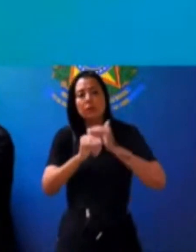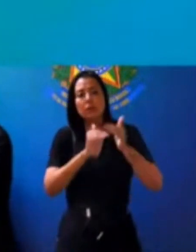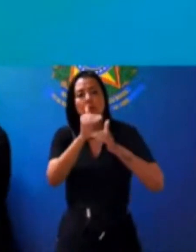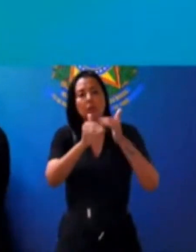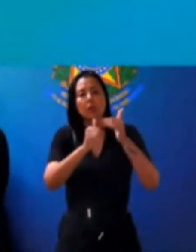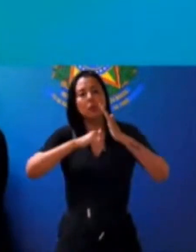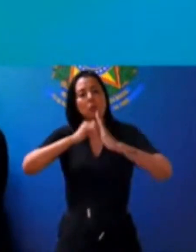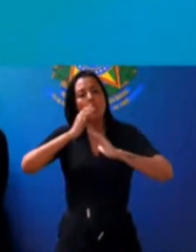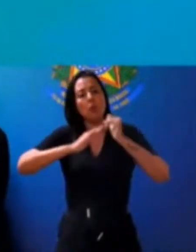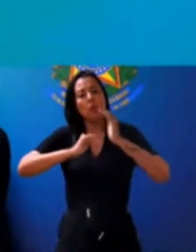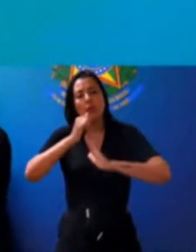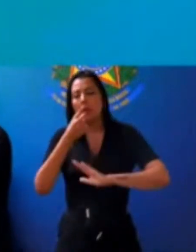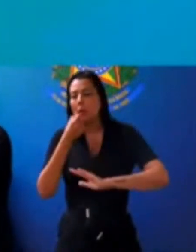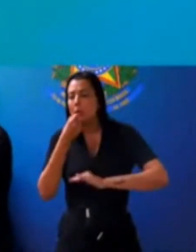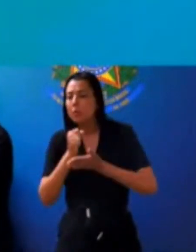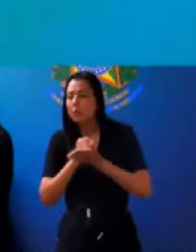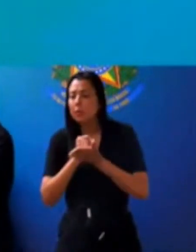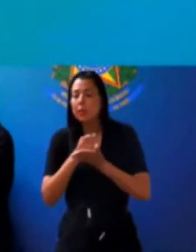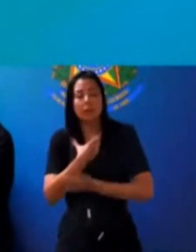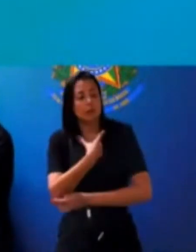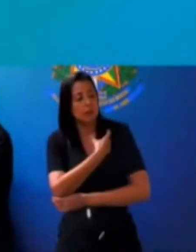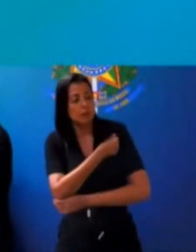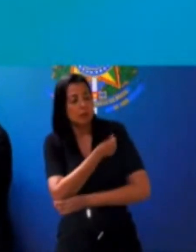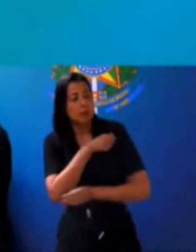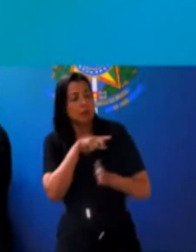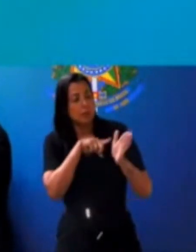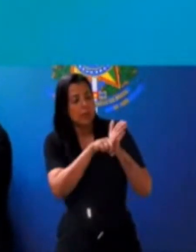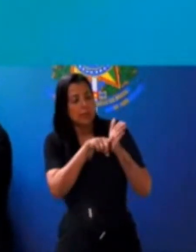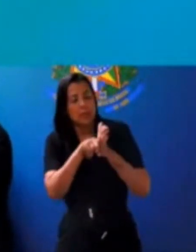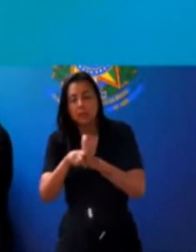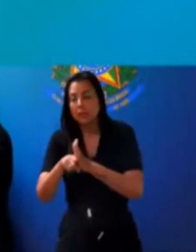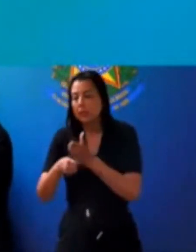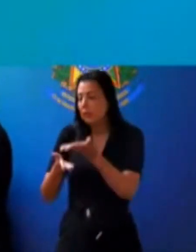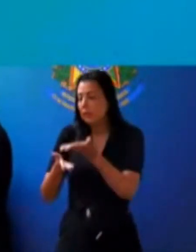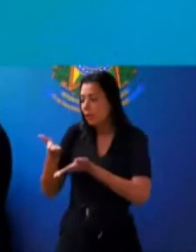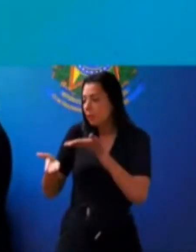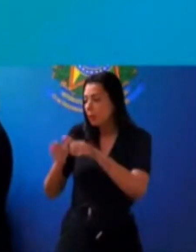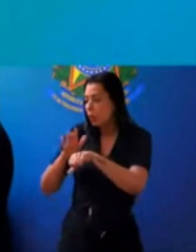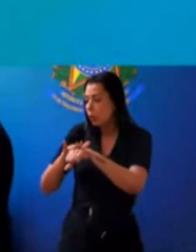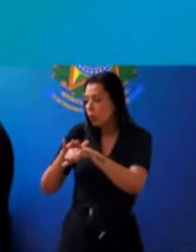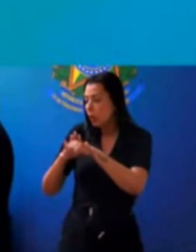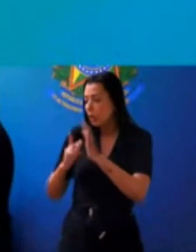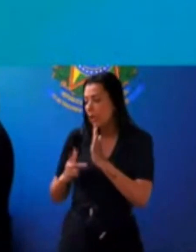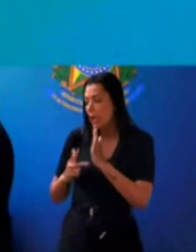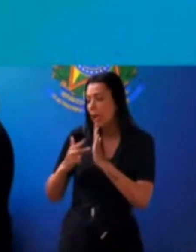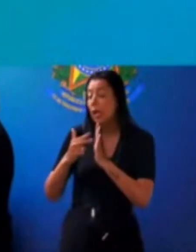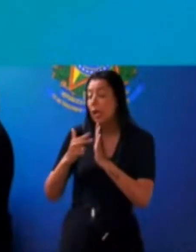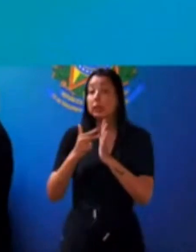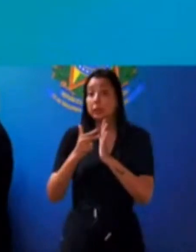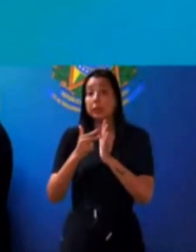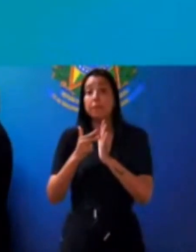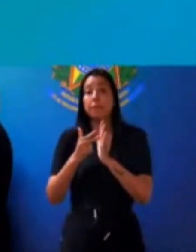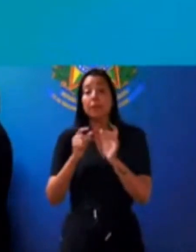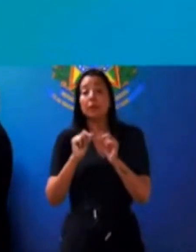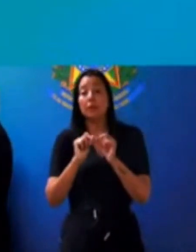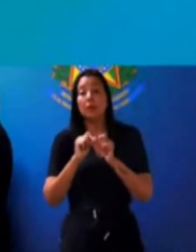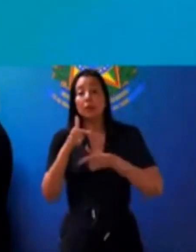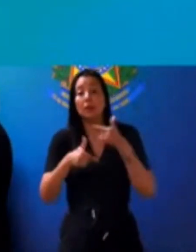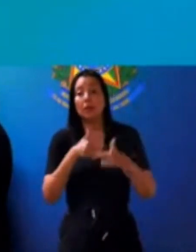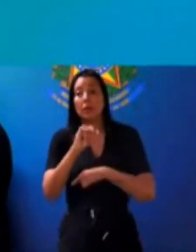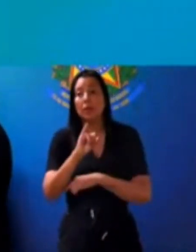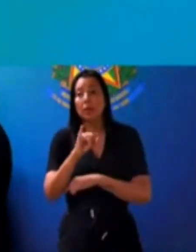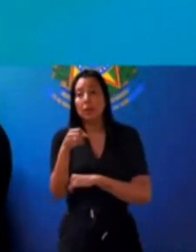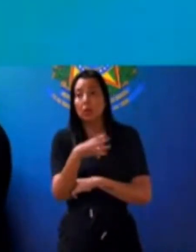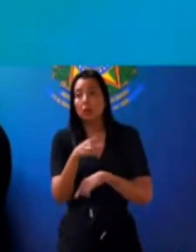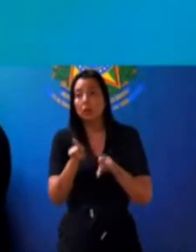na produção de medicamentos e vacinas em pesquisas sobre tratamento de doenças como câncer recursos que seriam investidos em ações